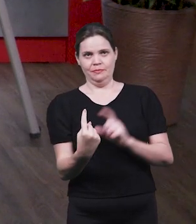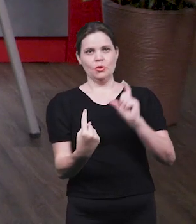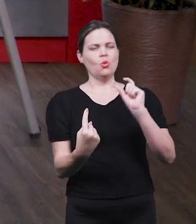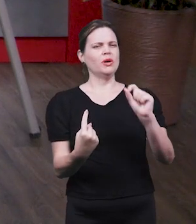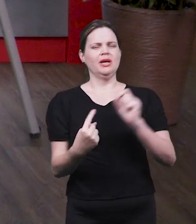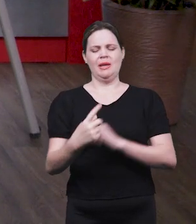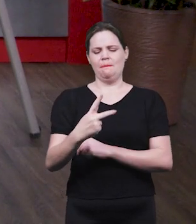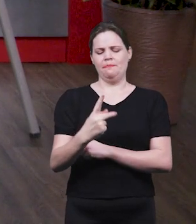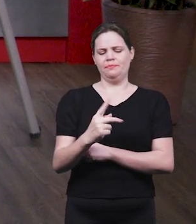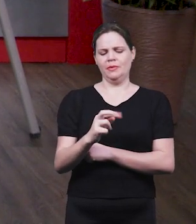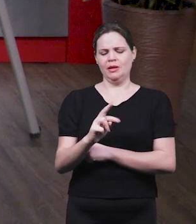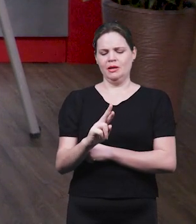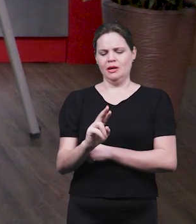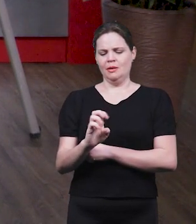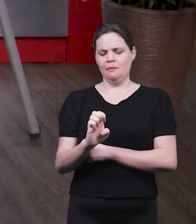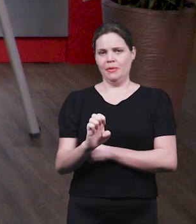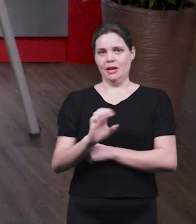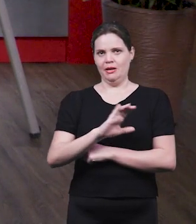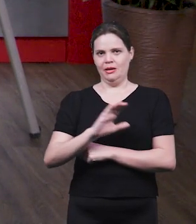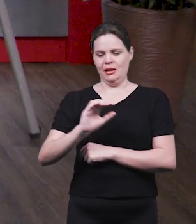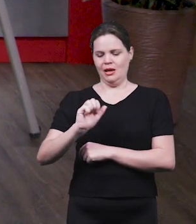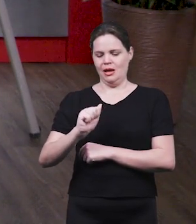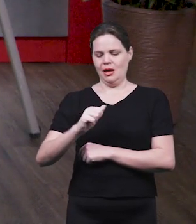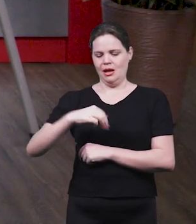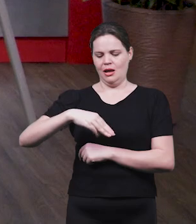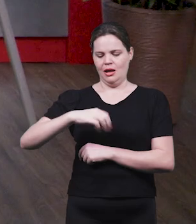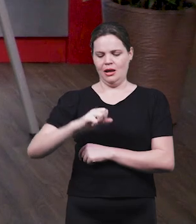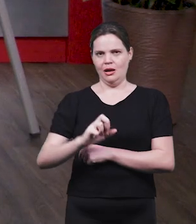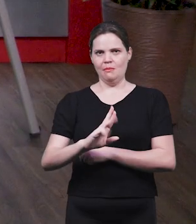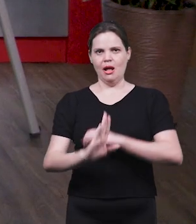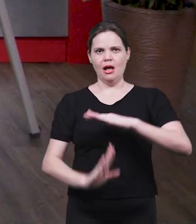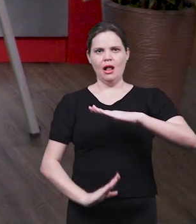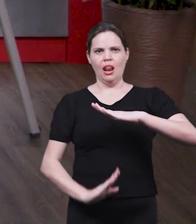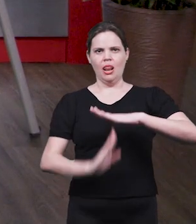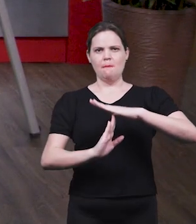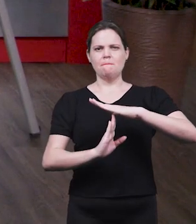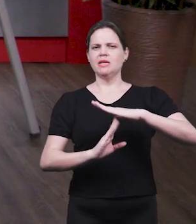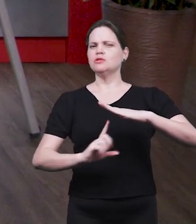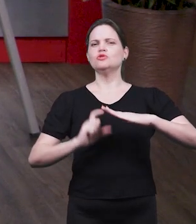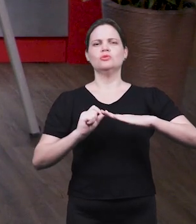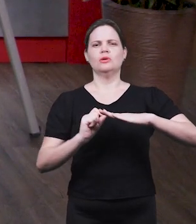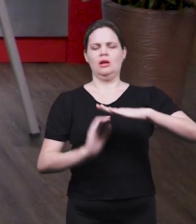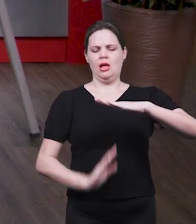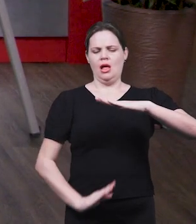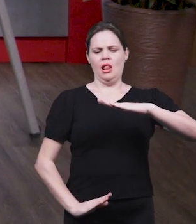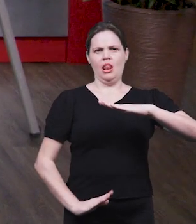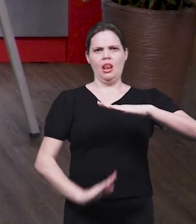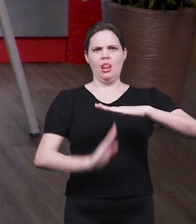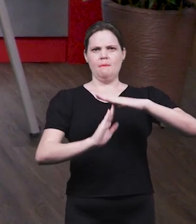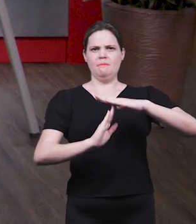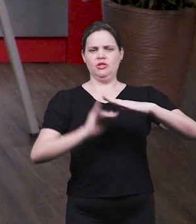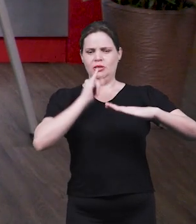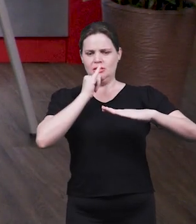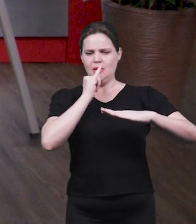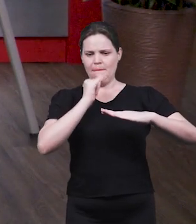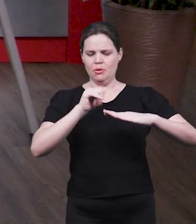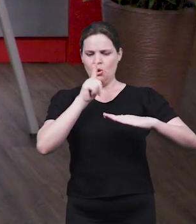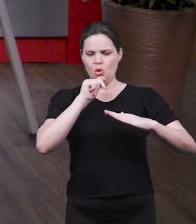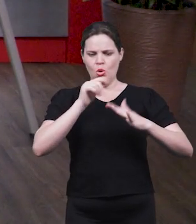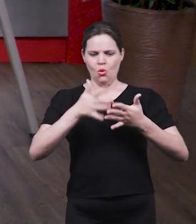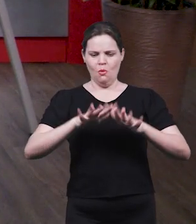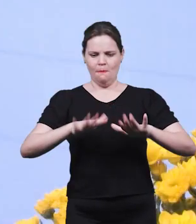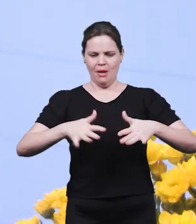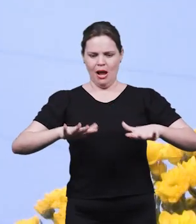pré-mar? Pré-mar é onde ia a maré mais alta, na maré cheia, onde que alcançava a maré. Então, se a